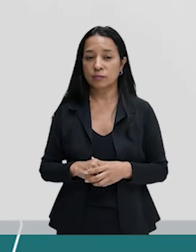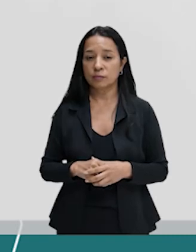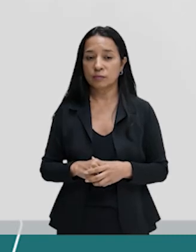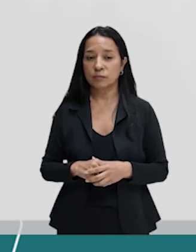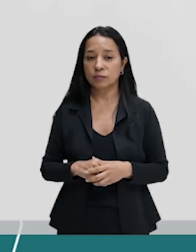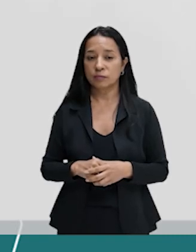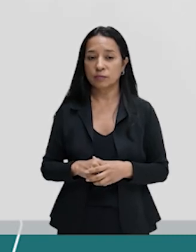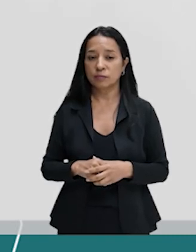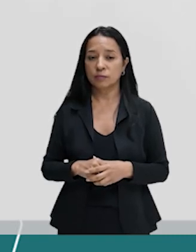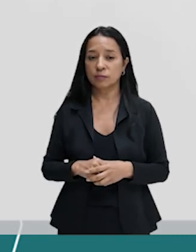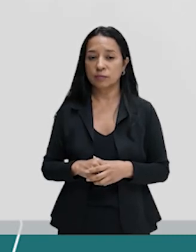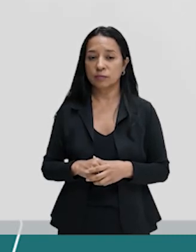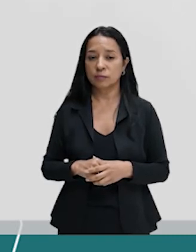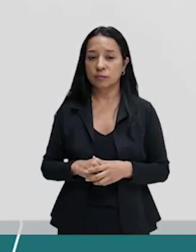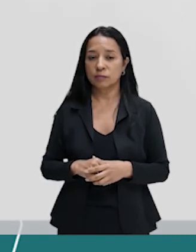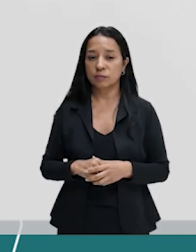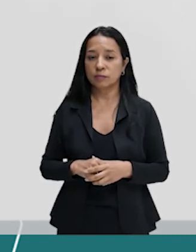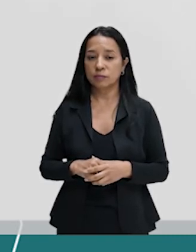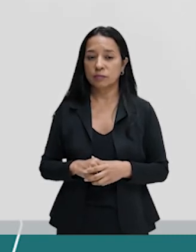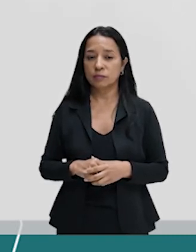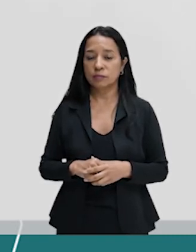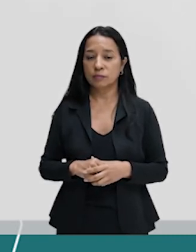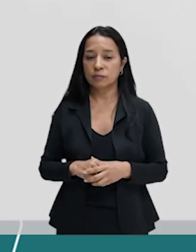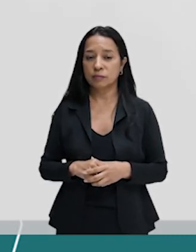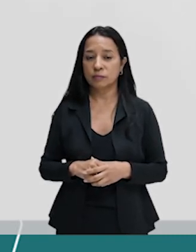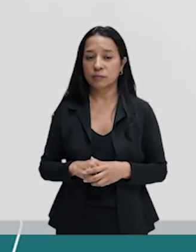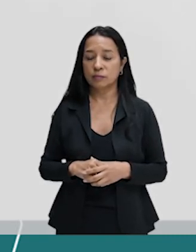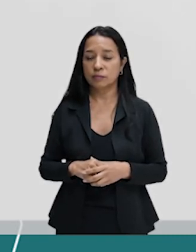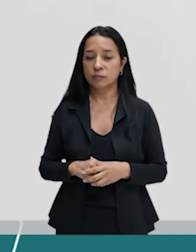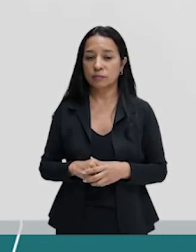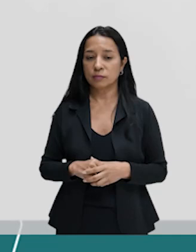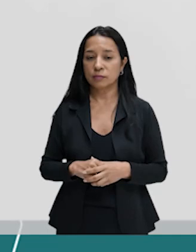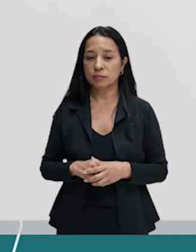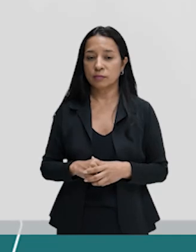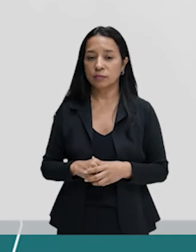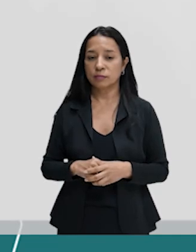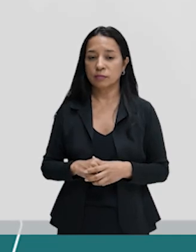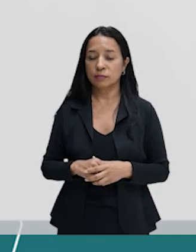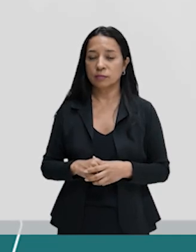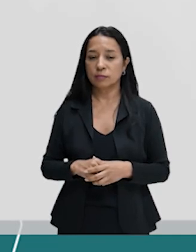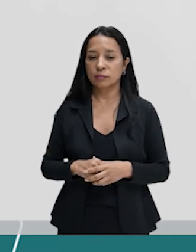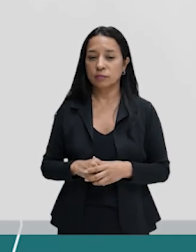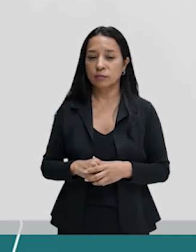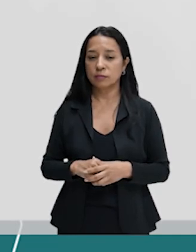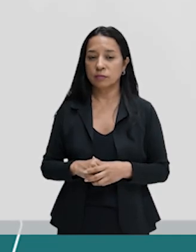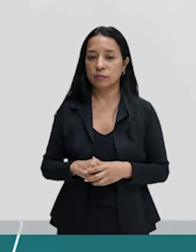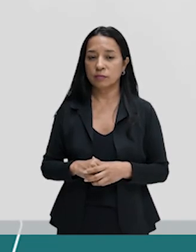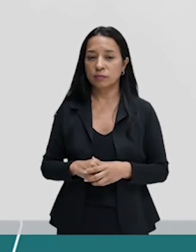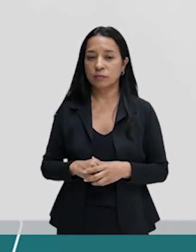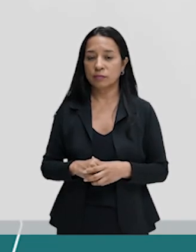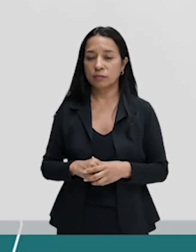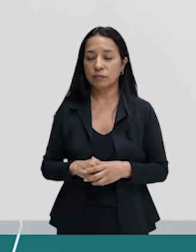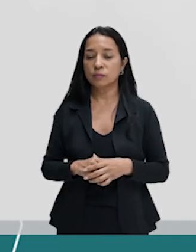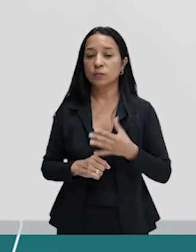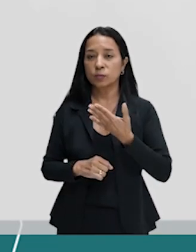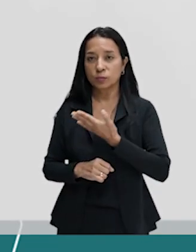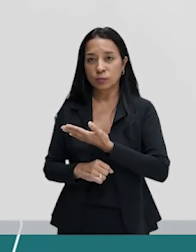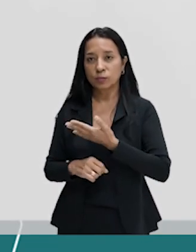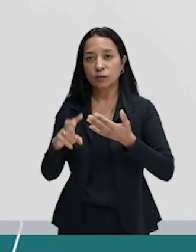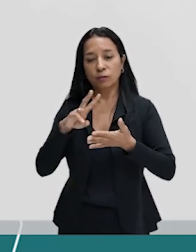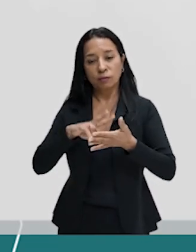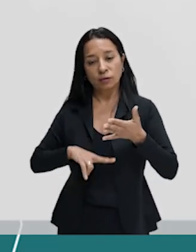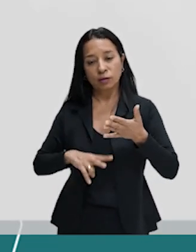é o Severino, da Maria do Zacarias, lá da Serra da Costela, limites da Paraíba. Mas isso ainda